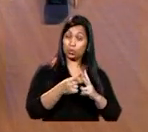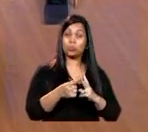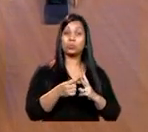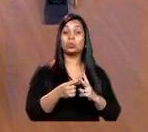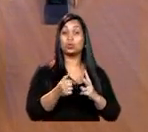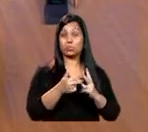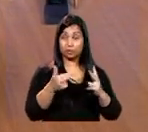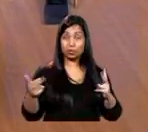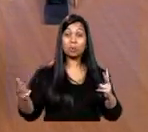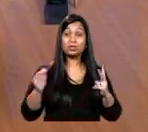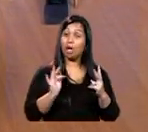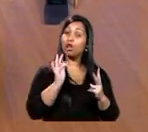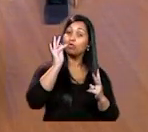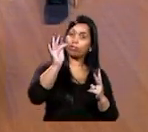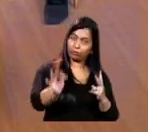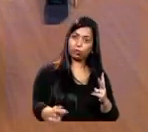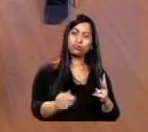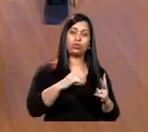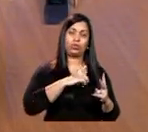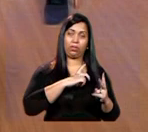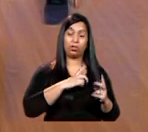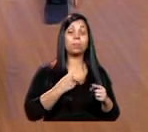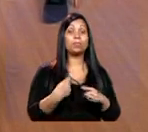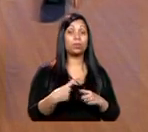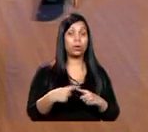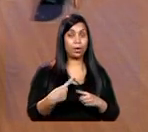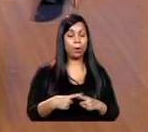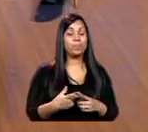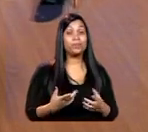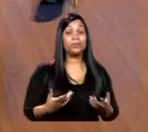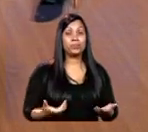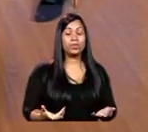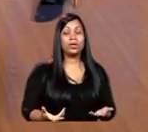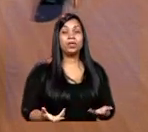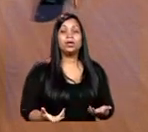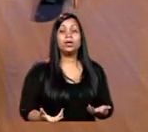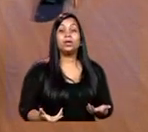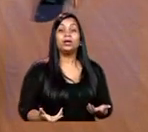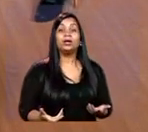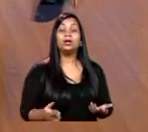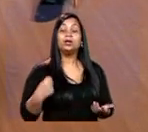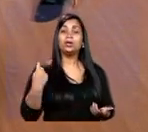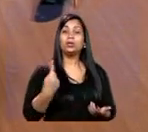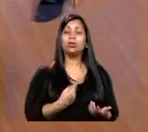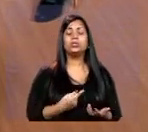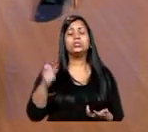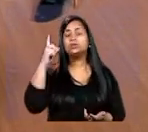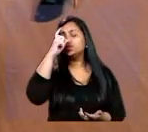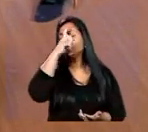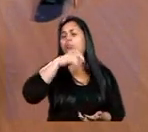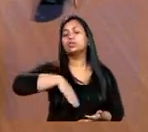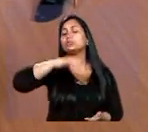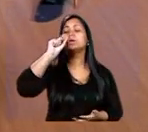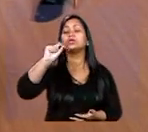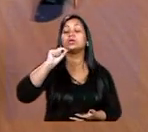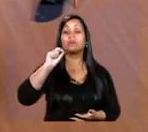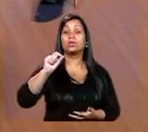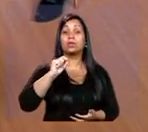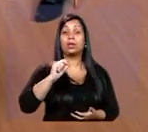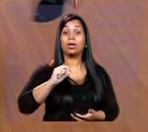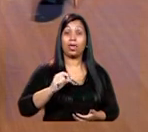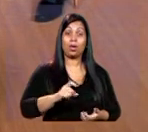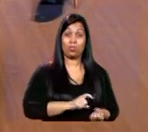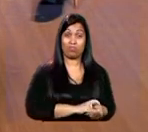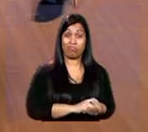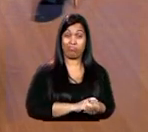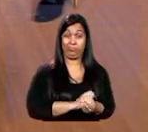que geralmente entram mais para frente. Por quê? Porque a gente, uma das nossas grandes dificuldades é o estresse do